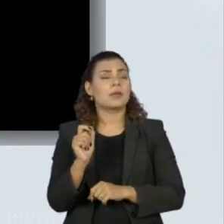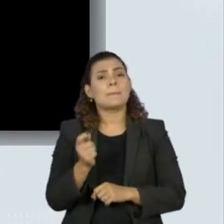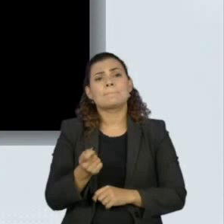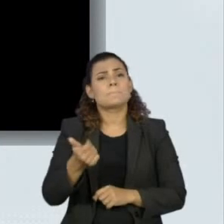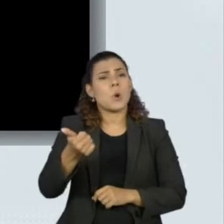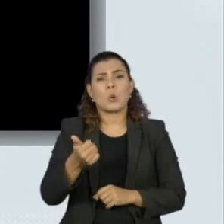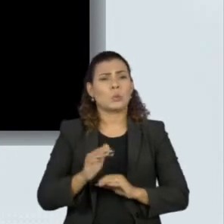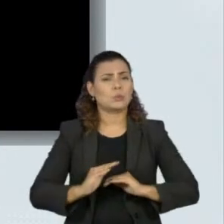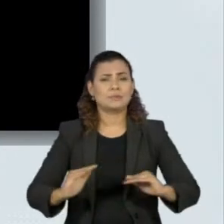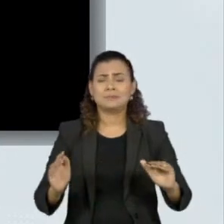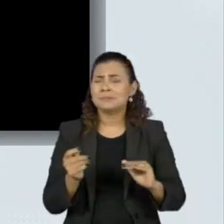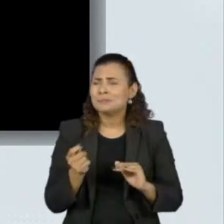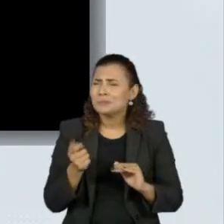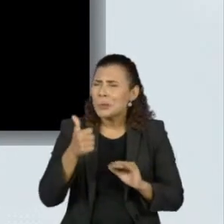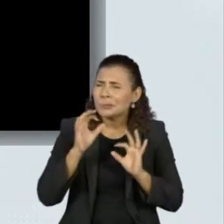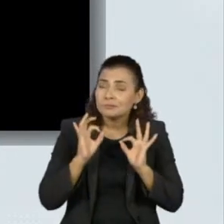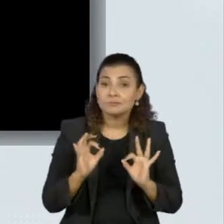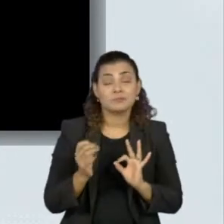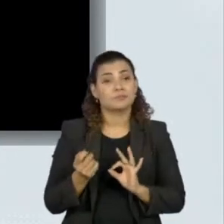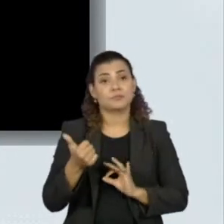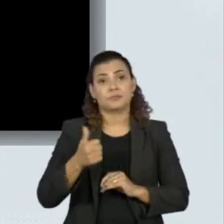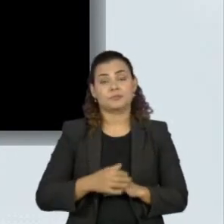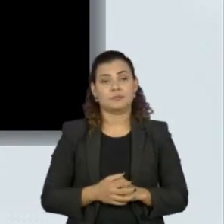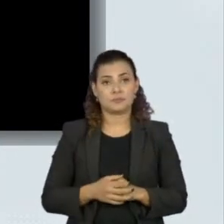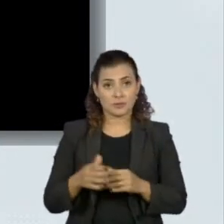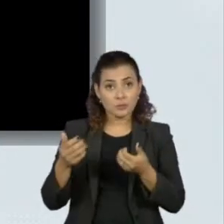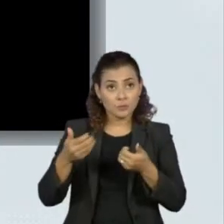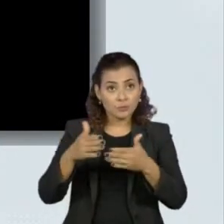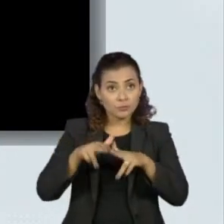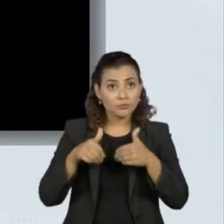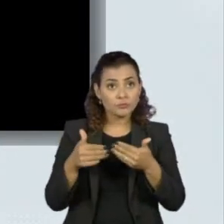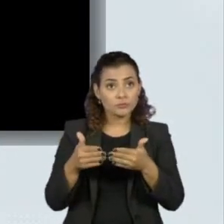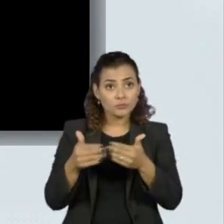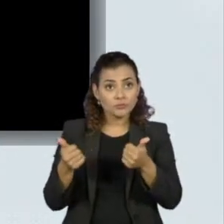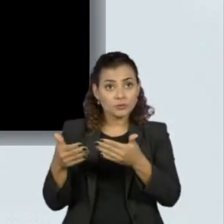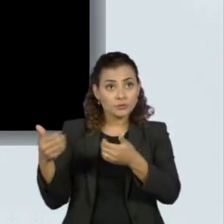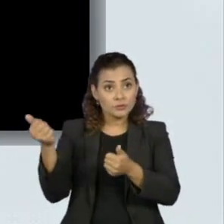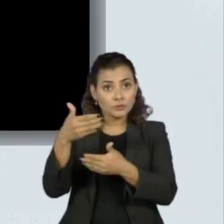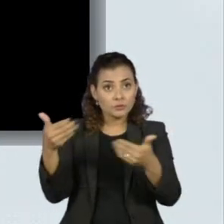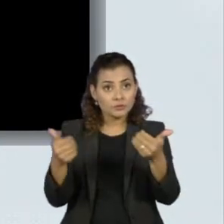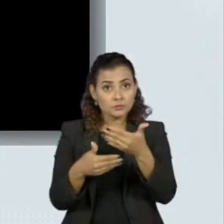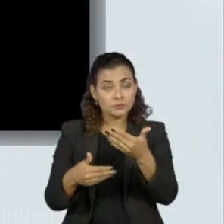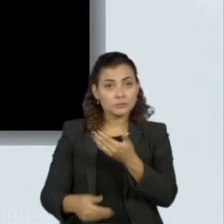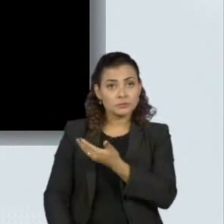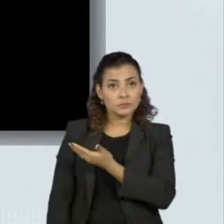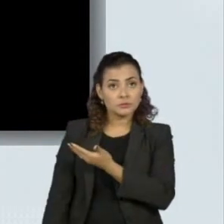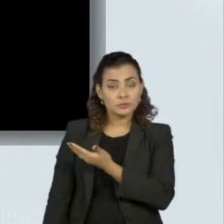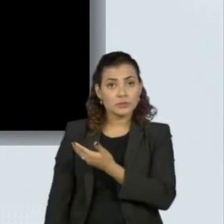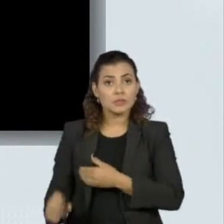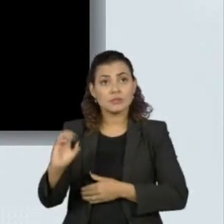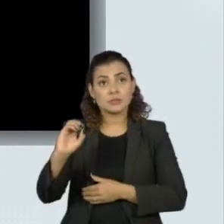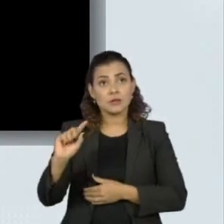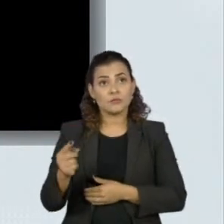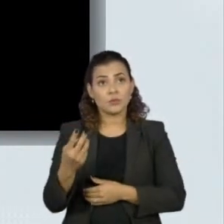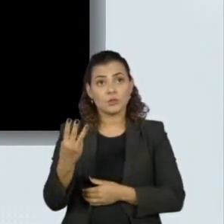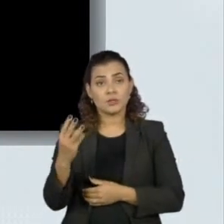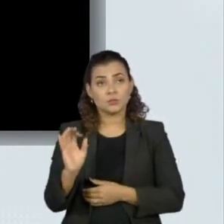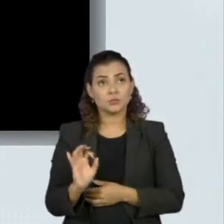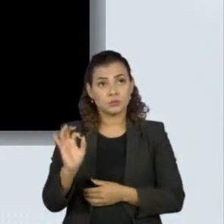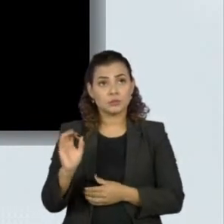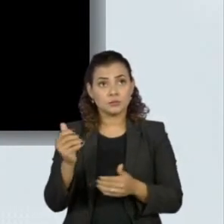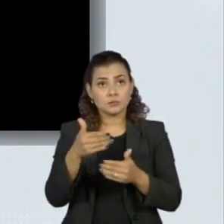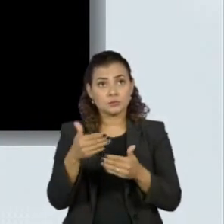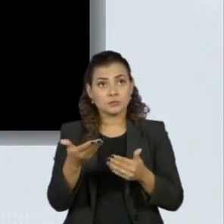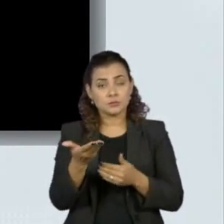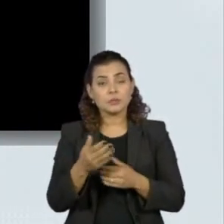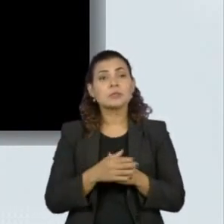extremamente baixa. O próximo slide, por favor. Ela ocorreu em torno de 0,3% dos participantes